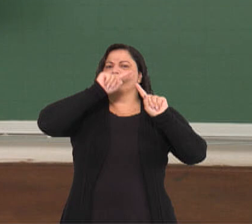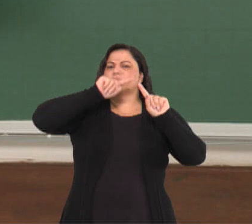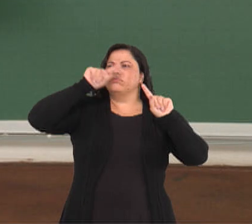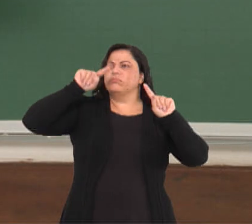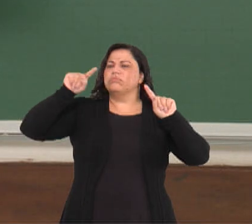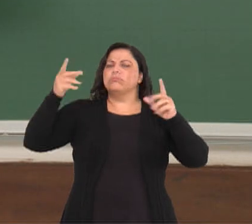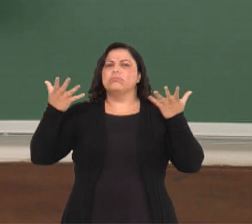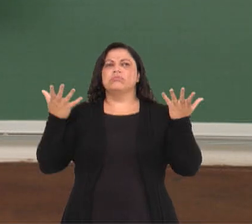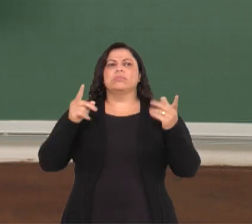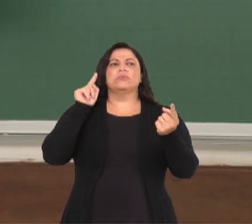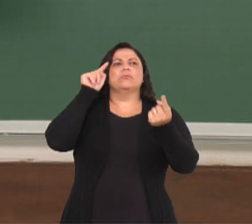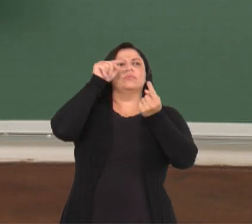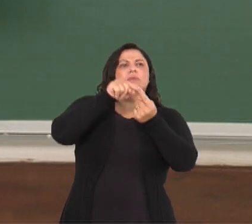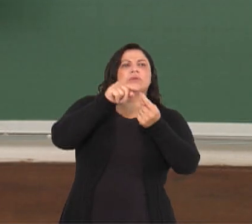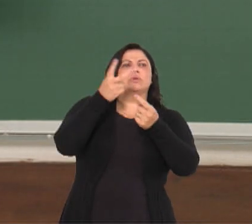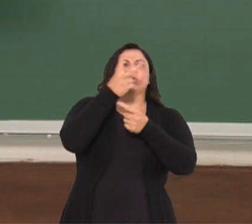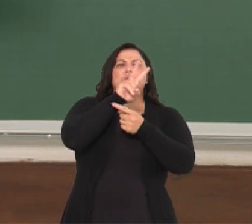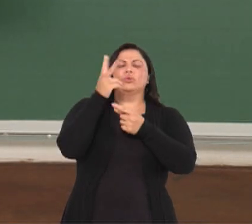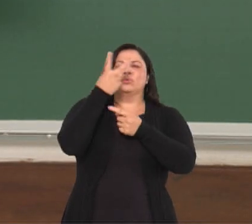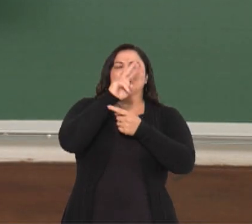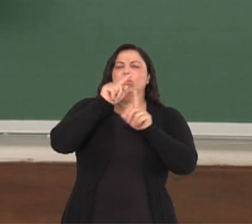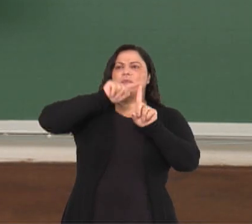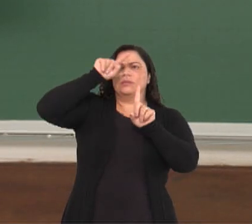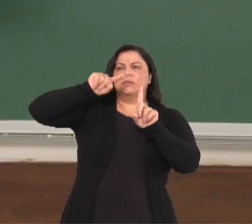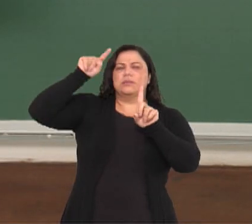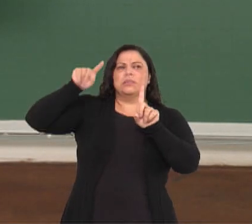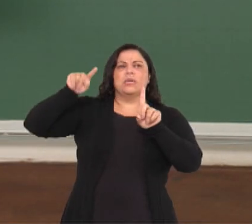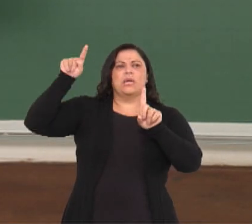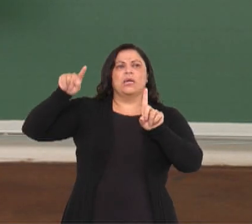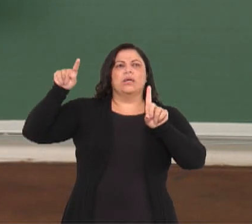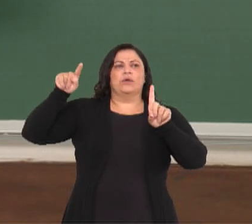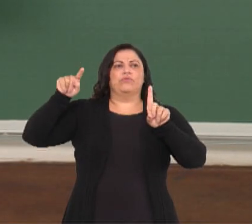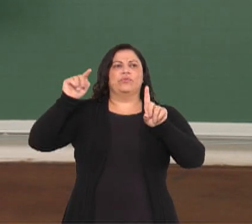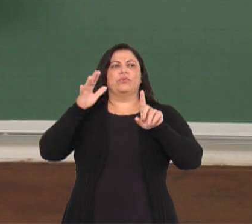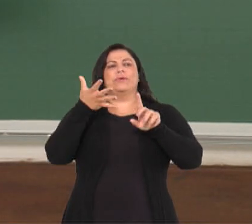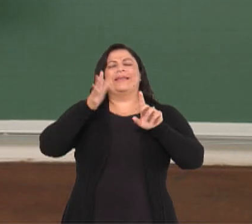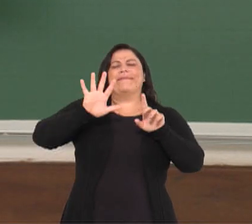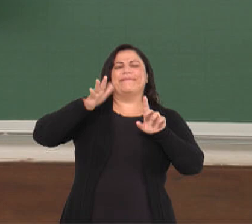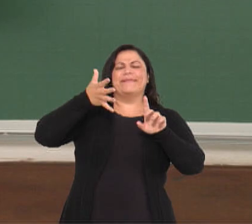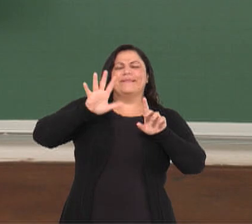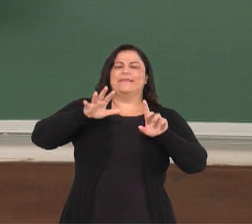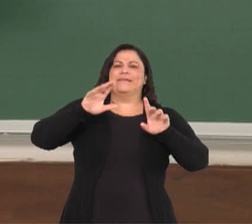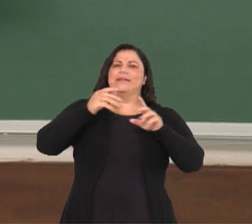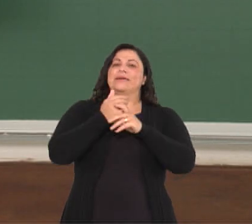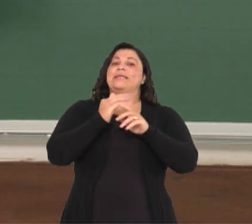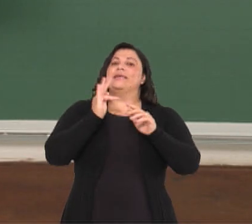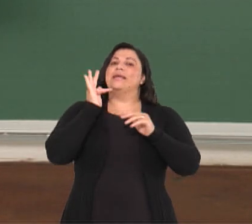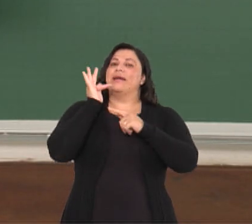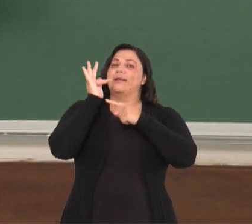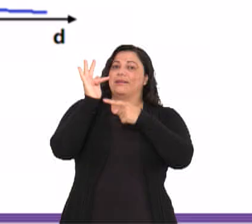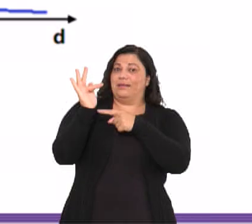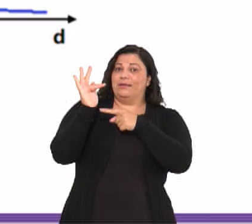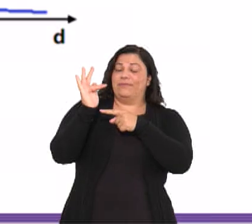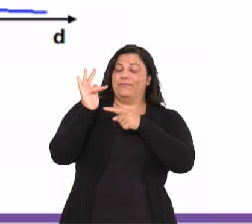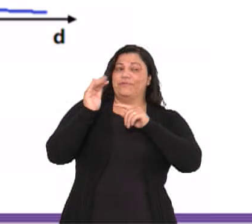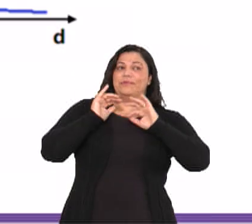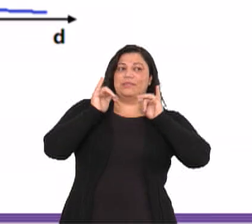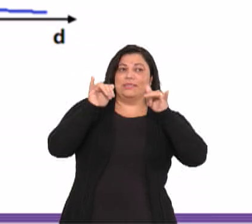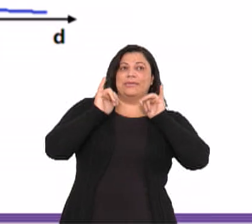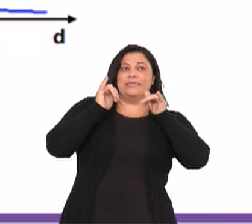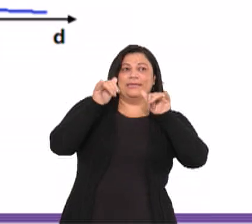pontuais em função da distância que as separa, quando são aproximadas ou afastadas uma da